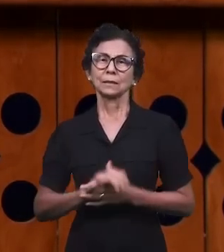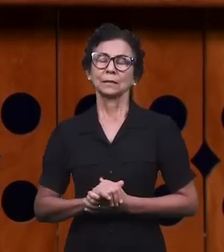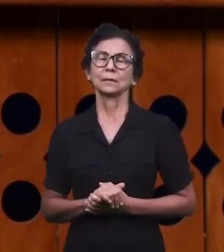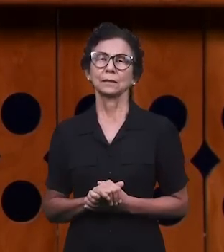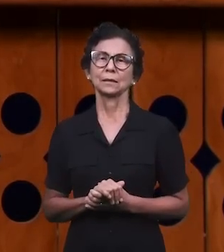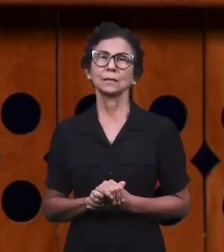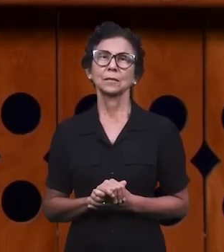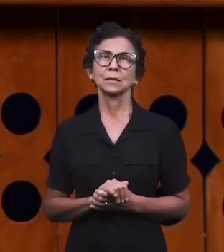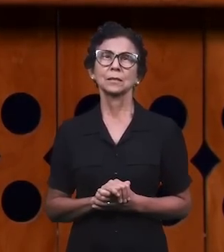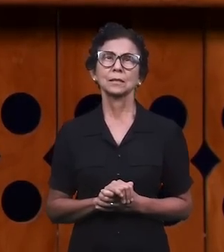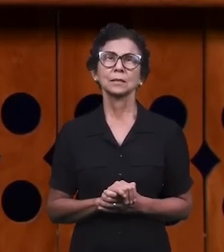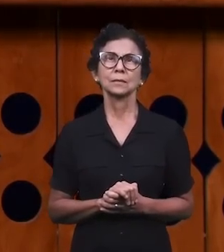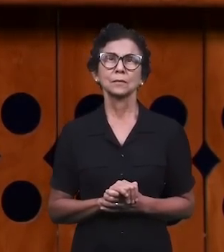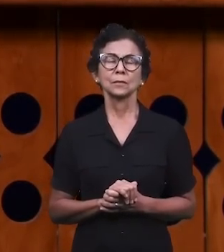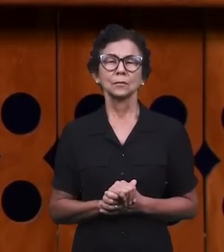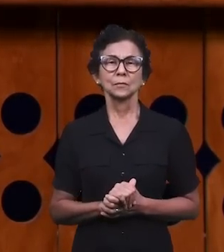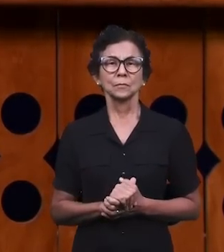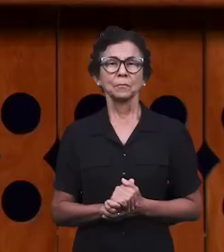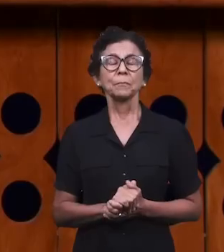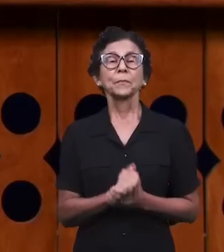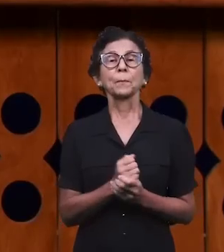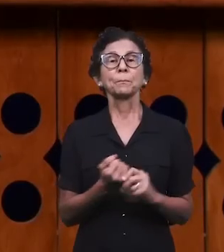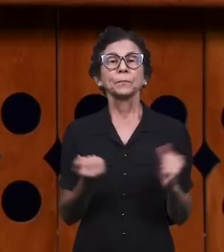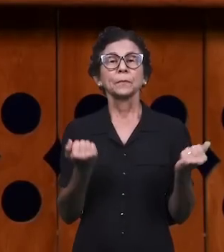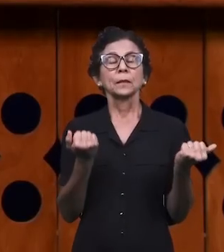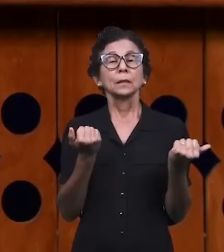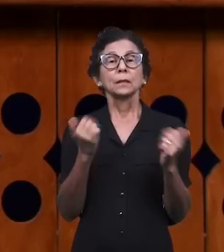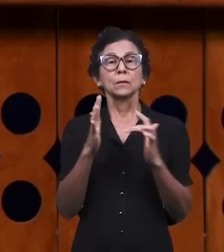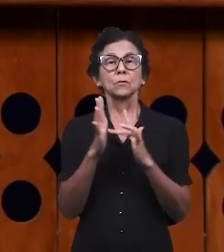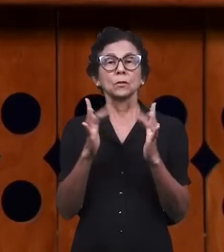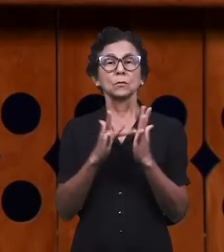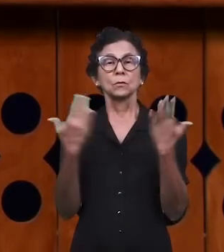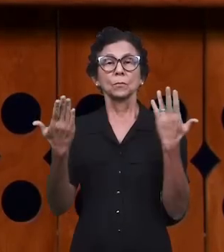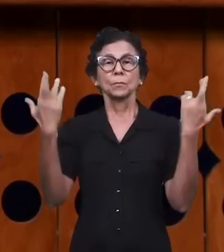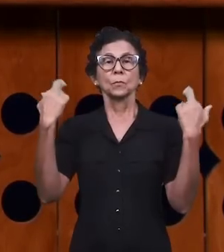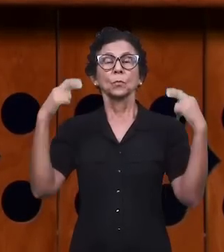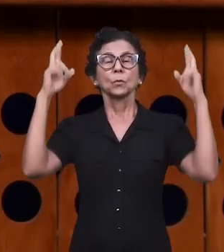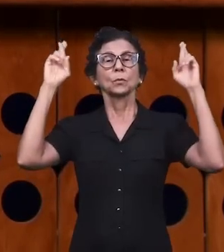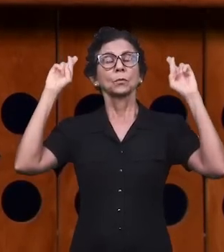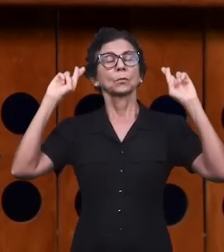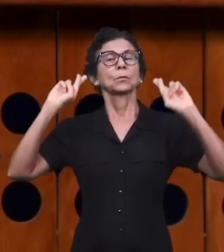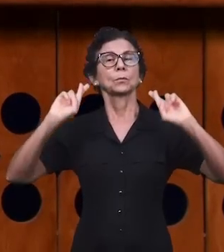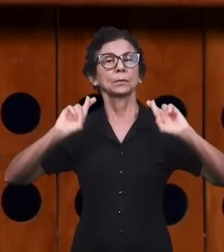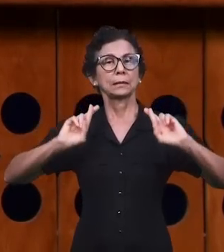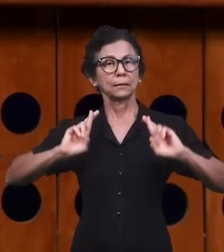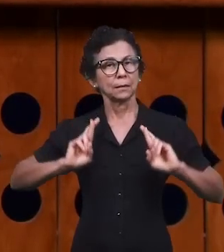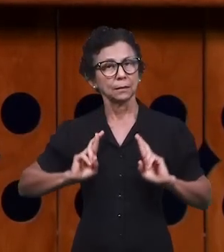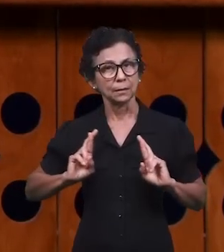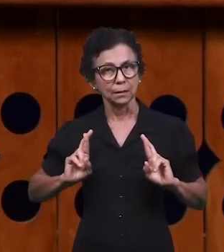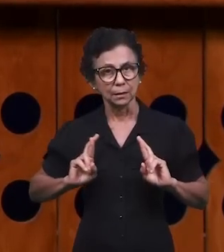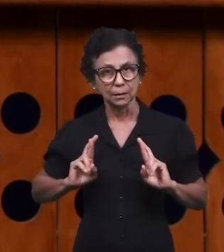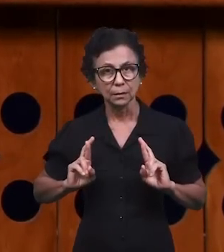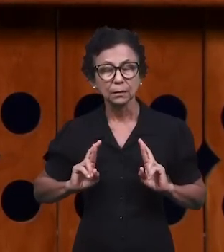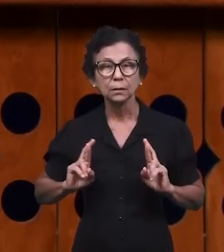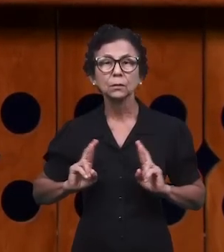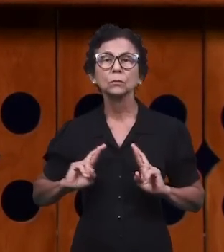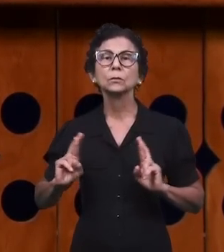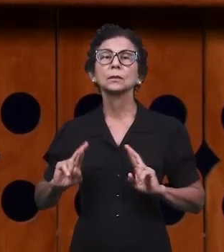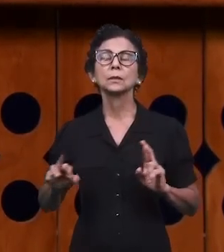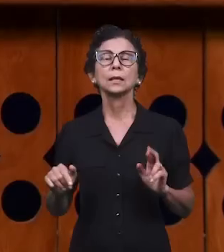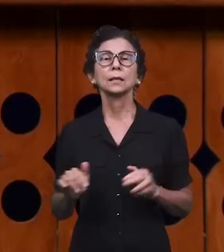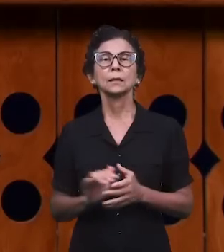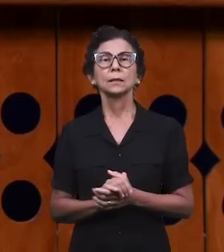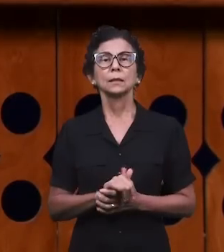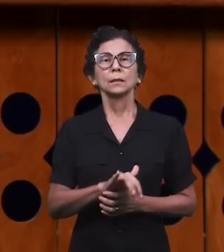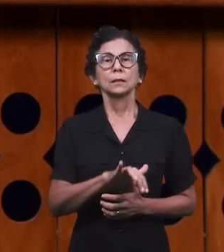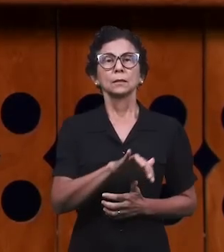de Jesus é a figura do Cordeiro. Então, era o Cordeiro que era morto